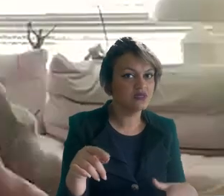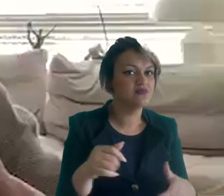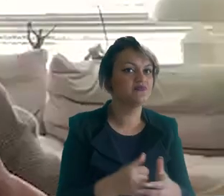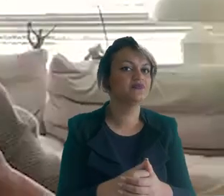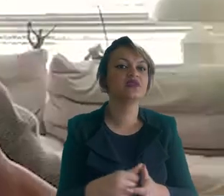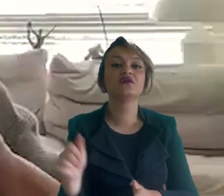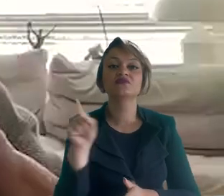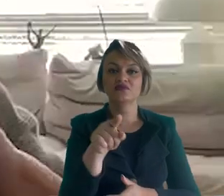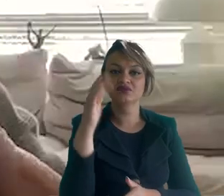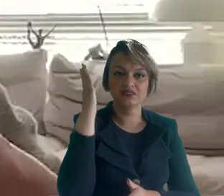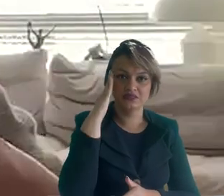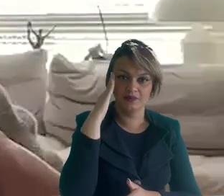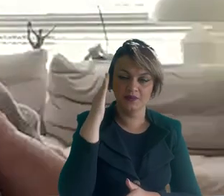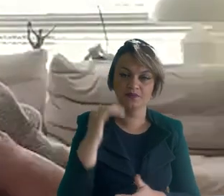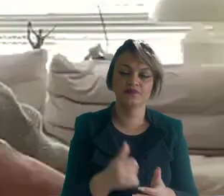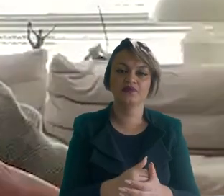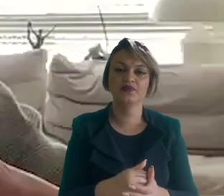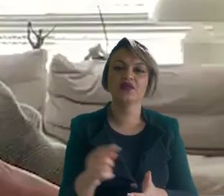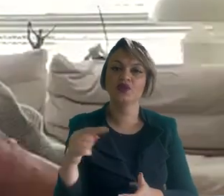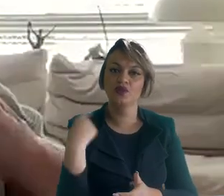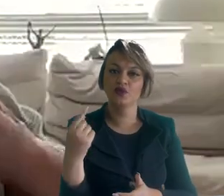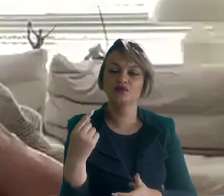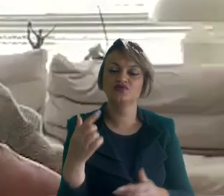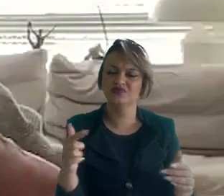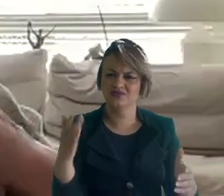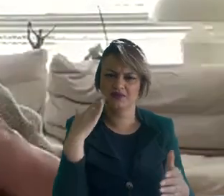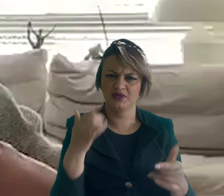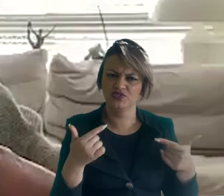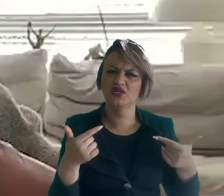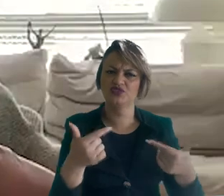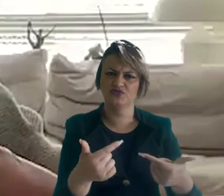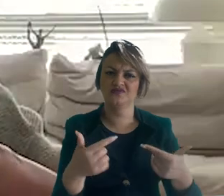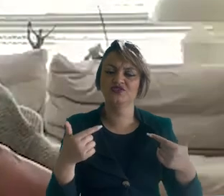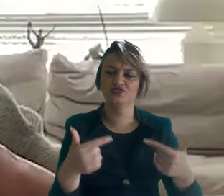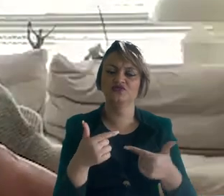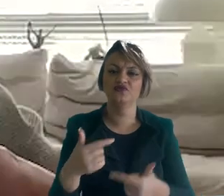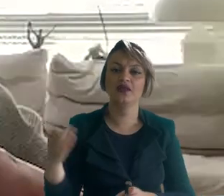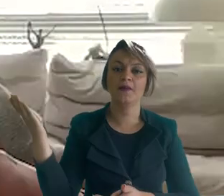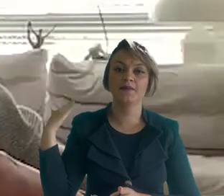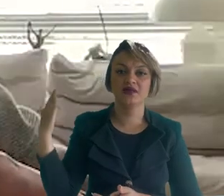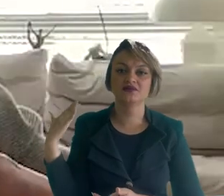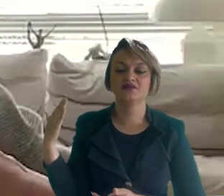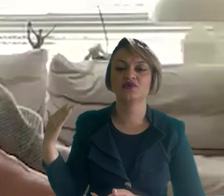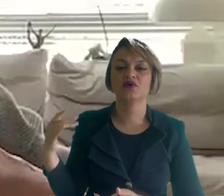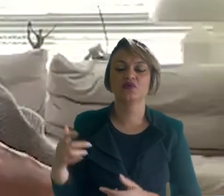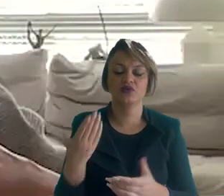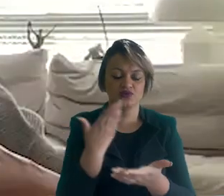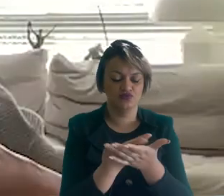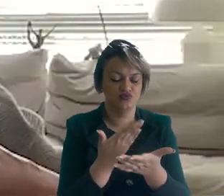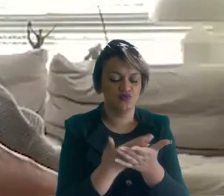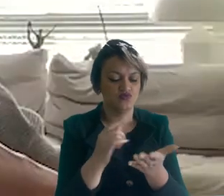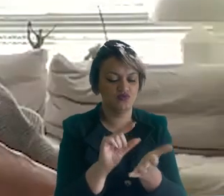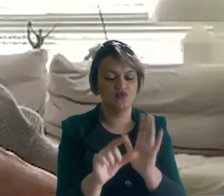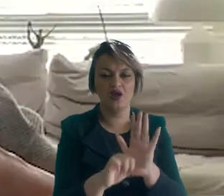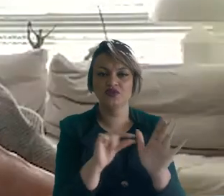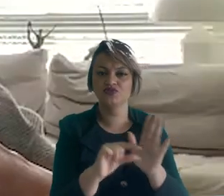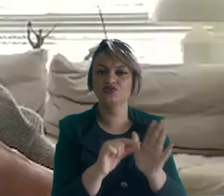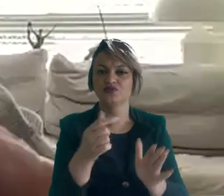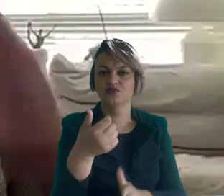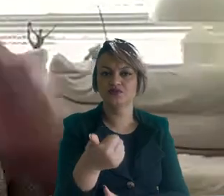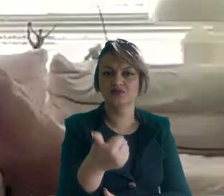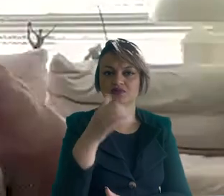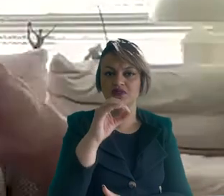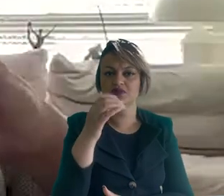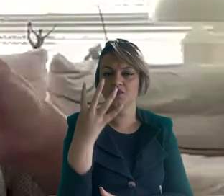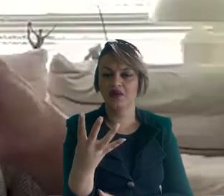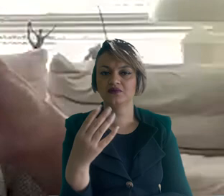o senhor sabe que nós somos latinos o senhor sabe que lá atrás quando nós estudamos o artigo 104 existe